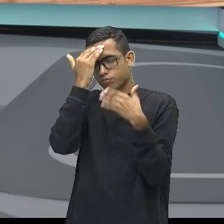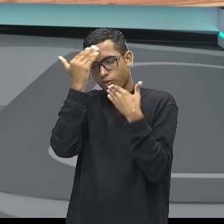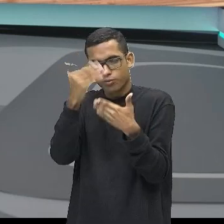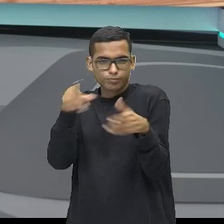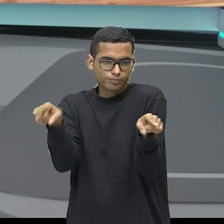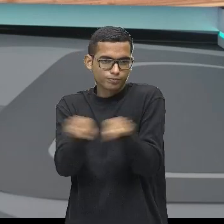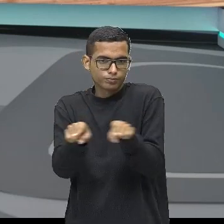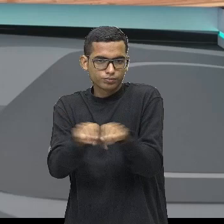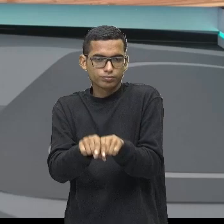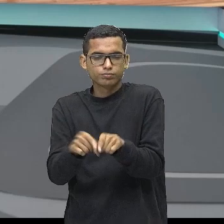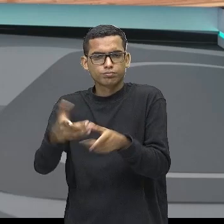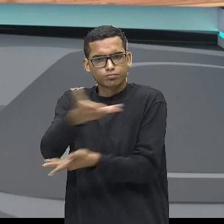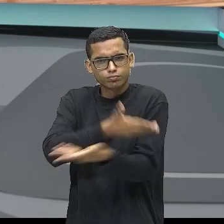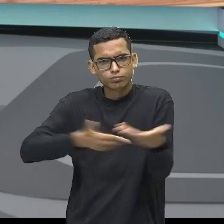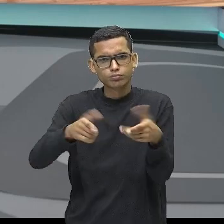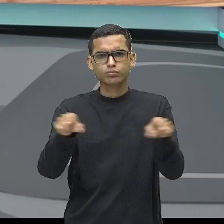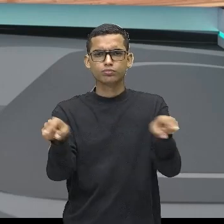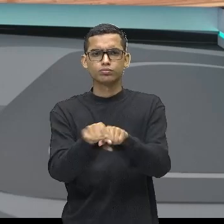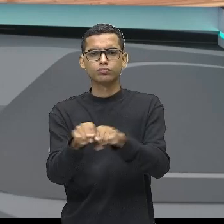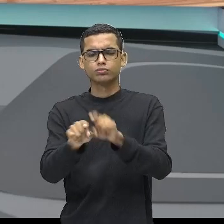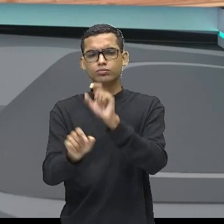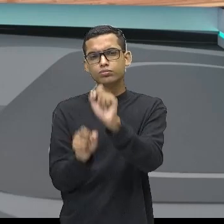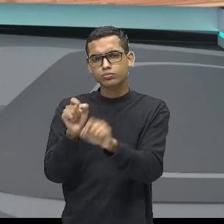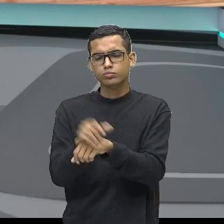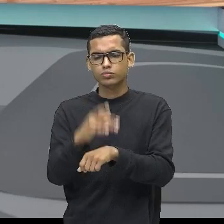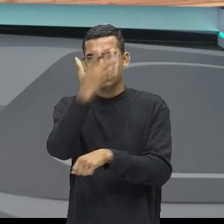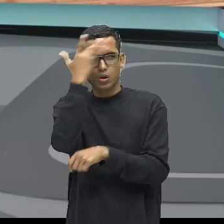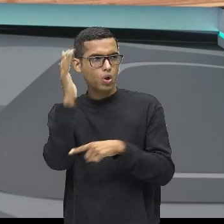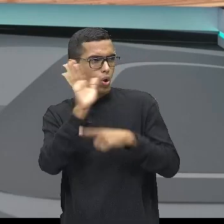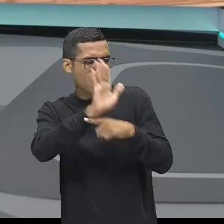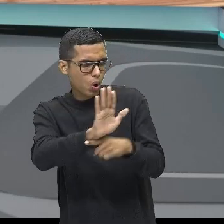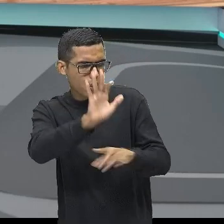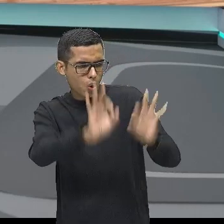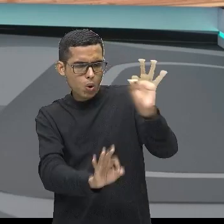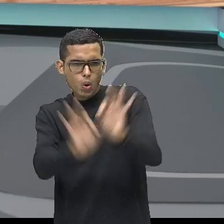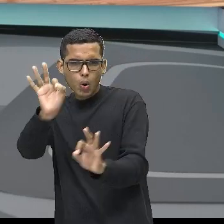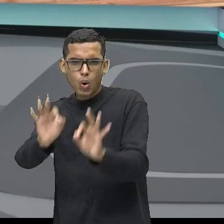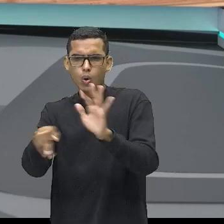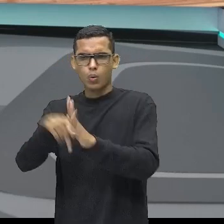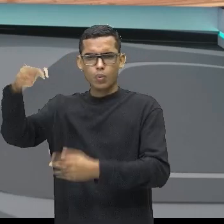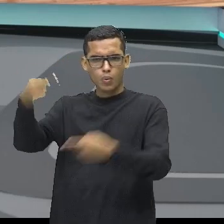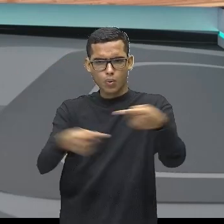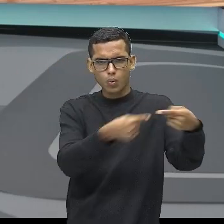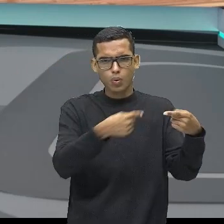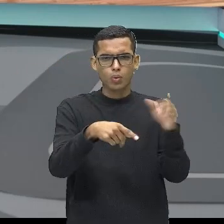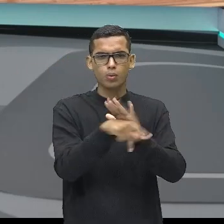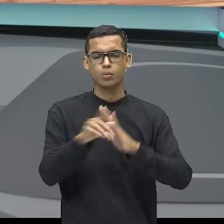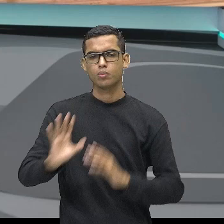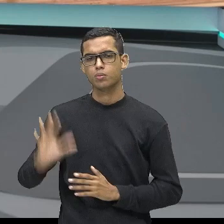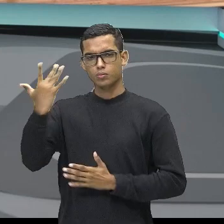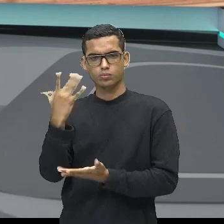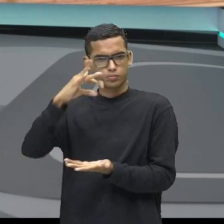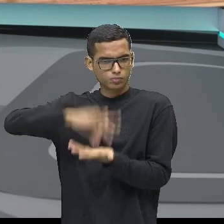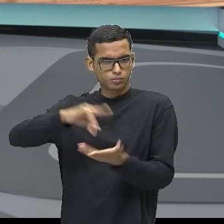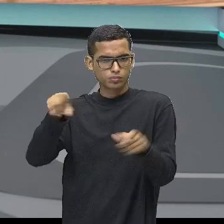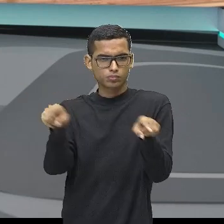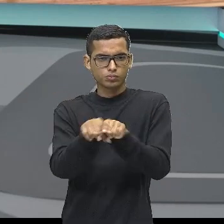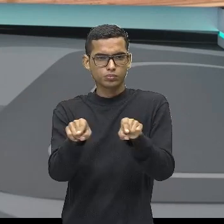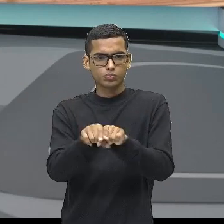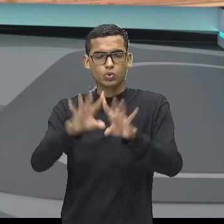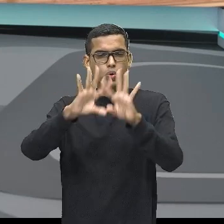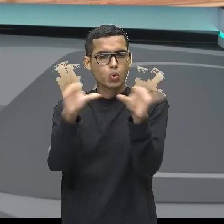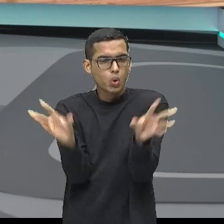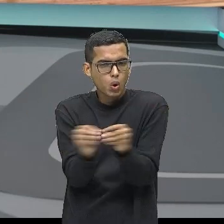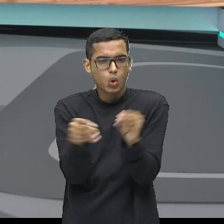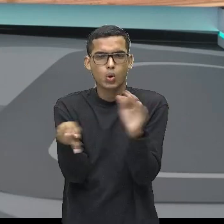A todos os envolvidos e também a quem ajudou a organizar e o debate acontecer. Esse é o momento de conclusão